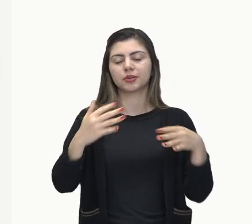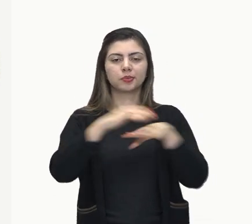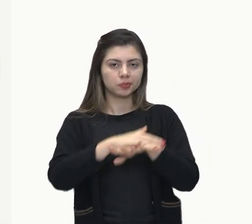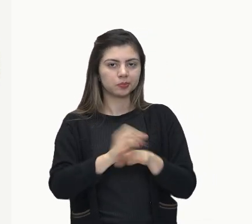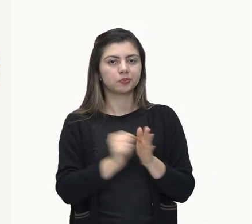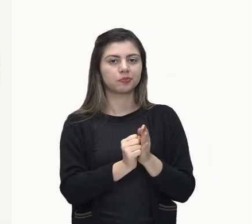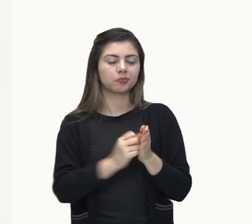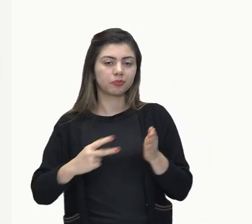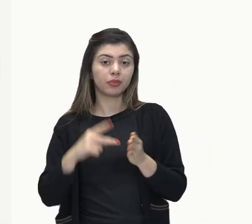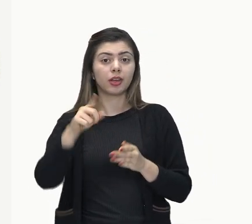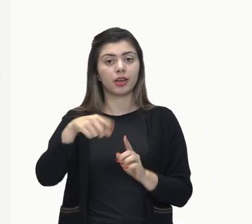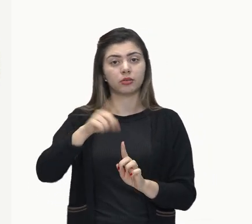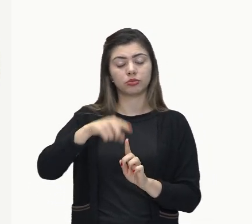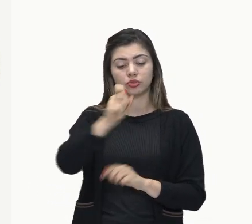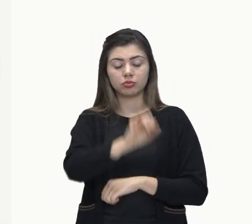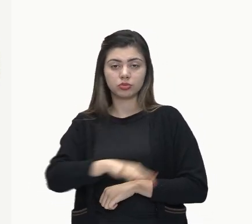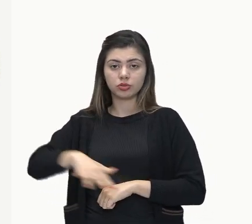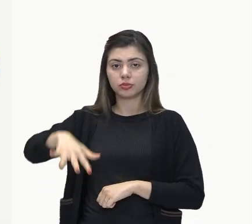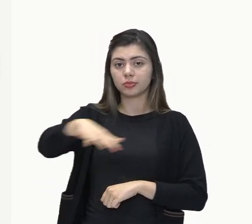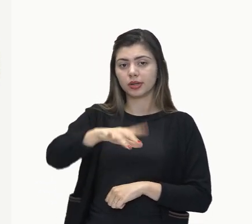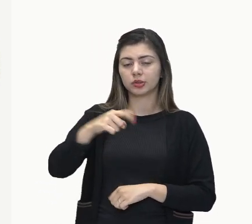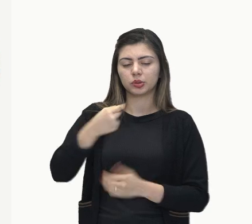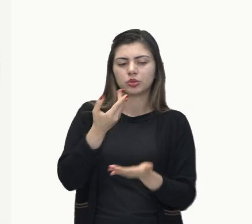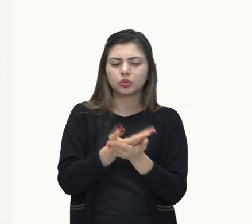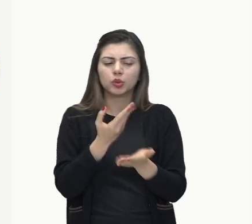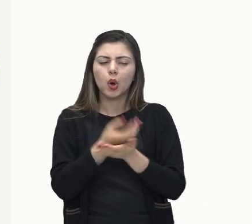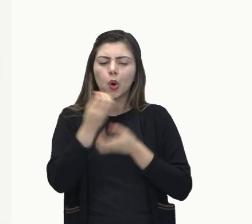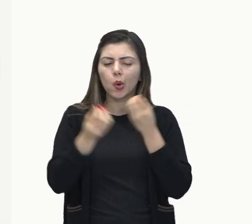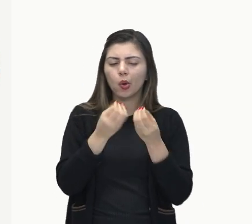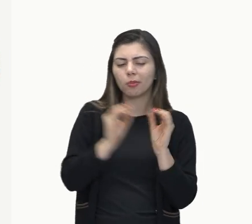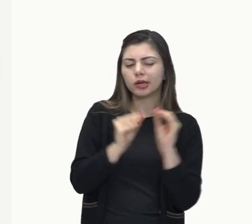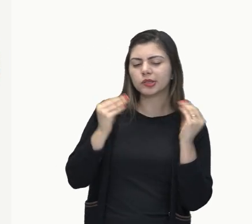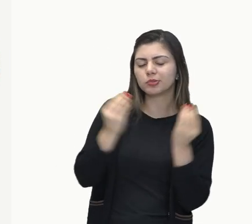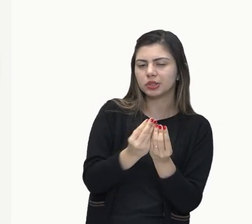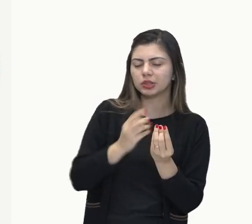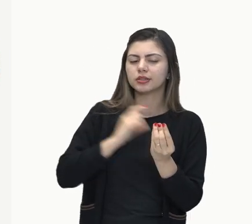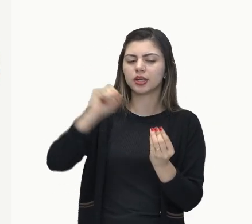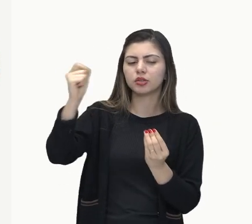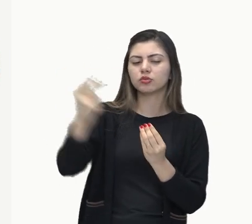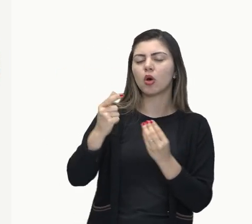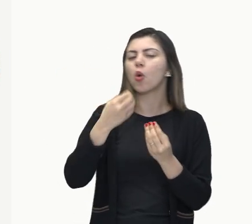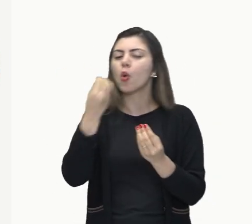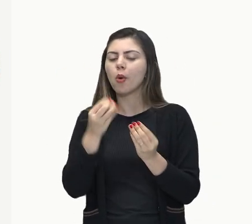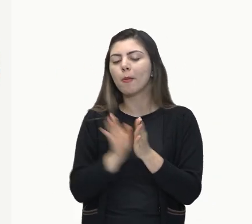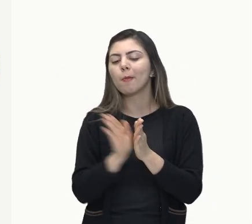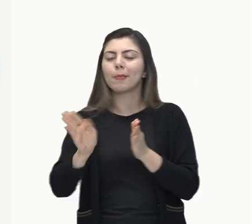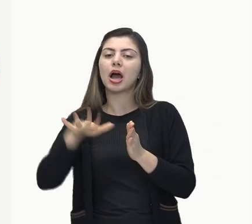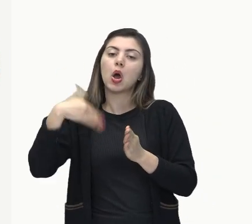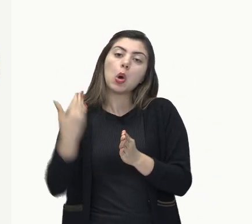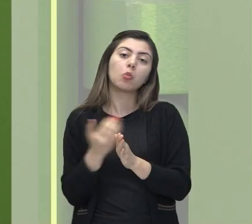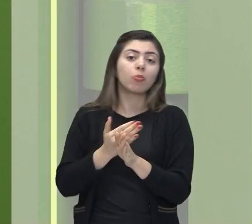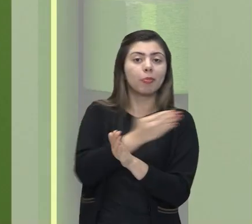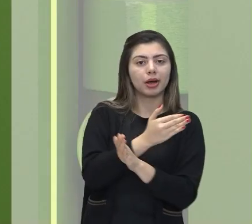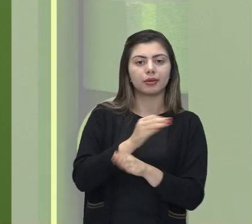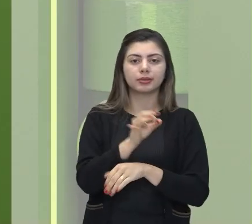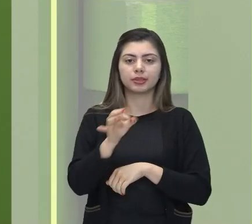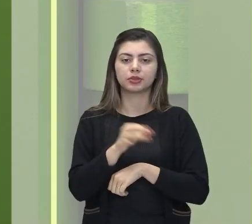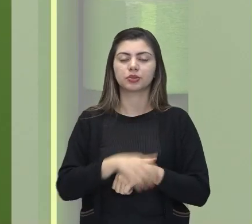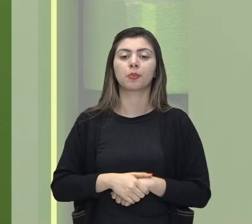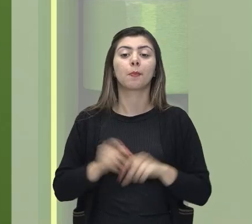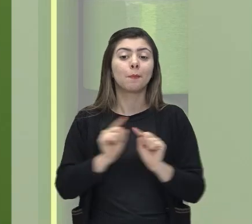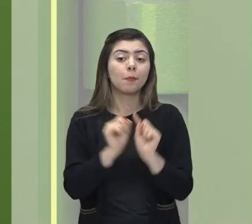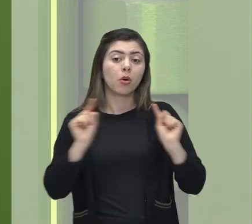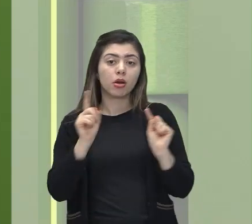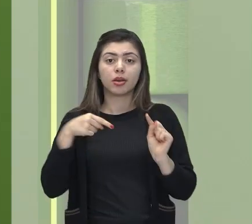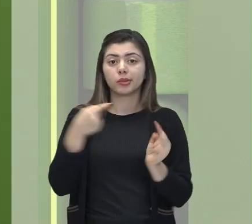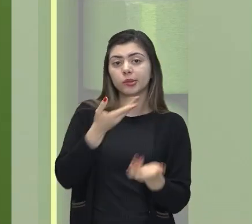de isomeria espacial que estuda o comportamento das substâncias quando submetidas a um feixe de luz polarizada. Mas eu